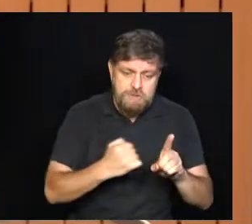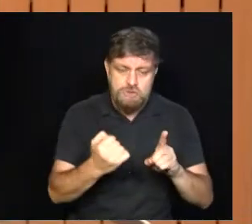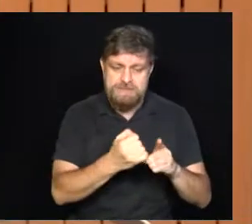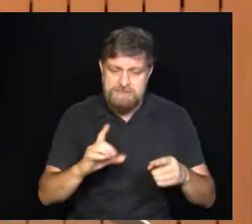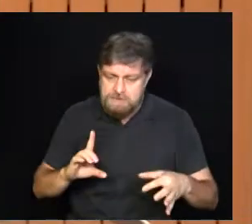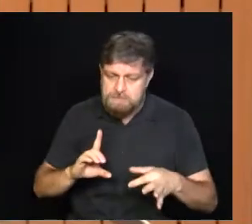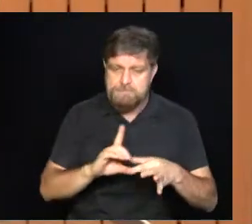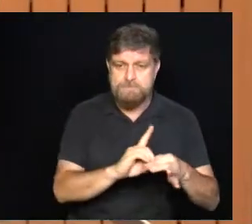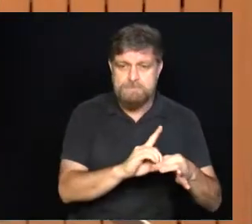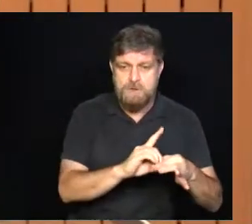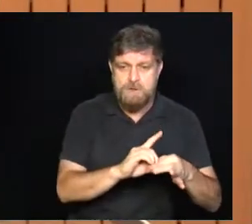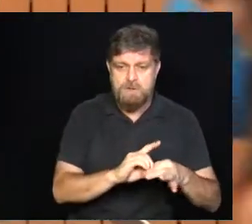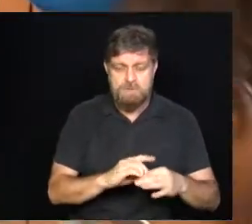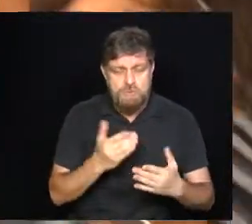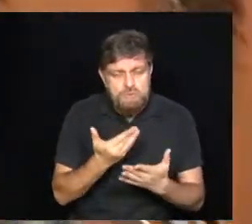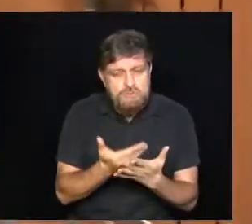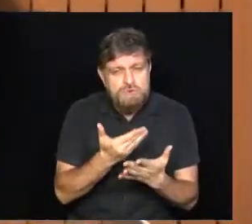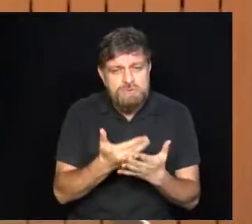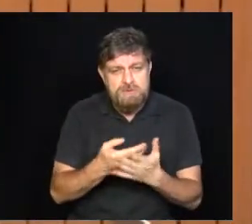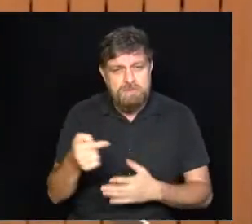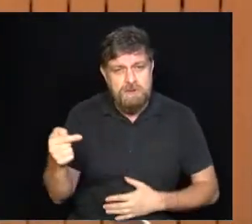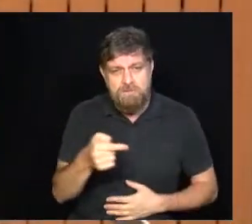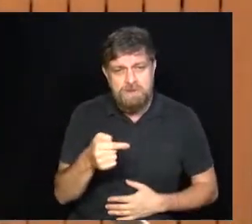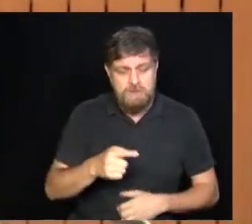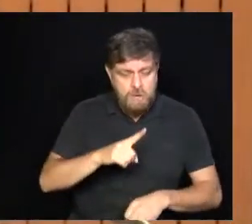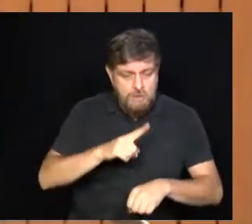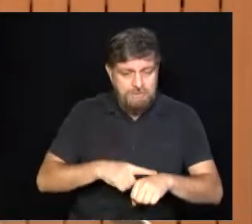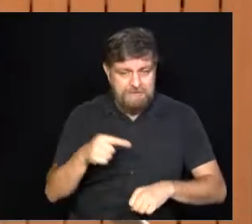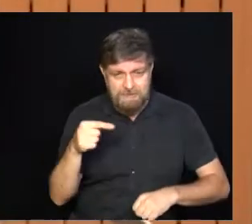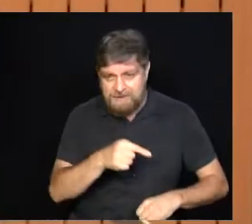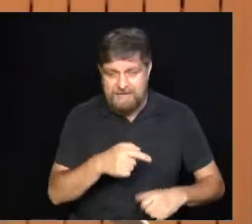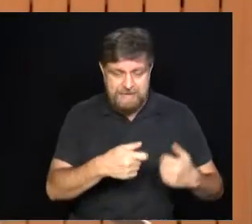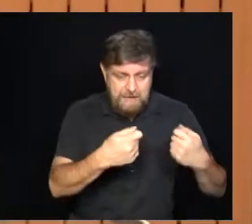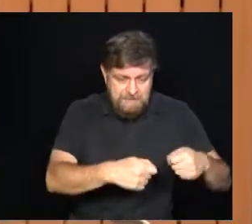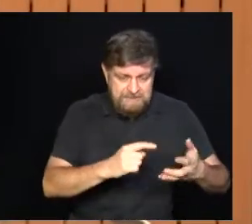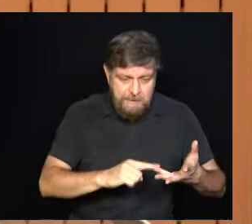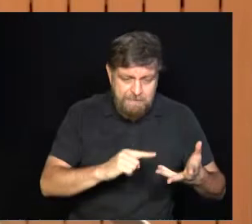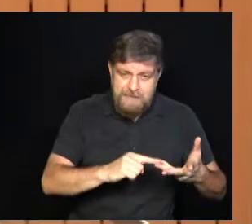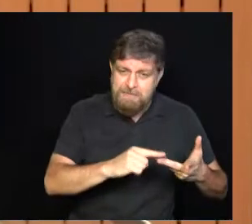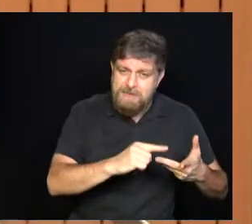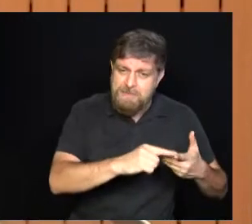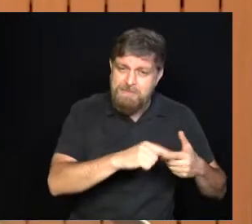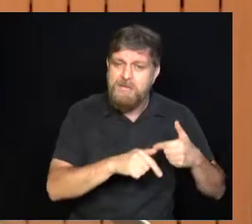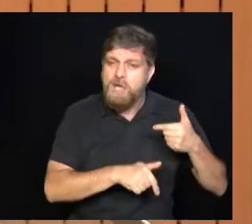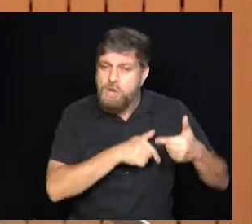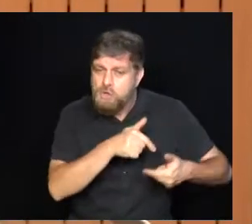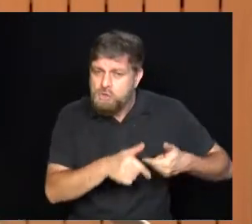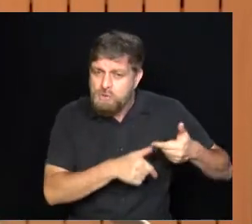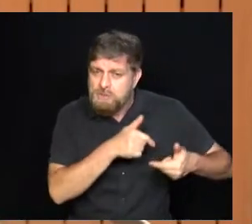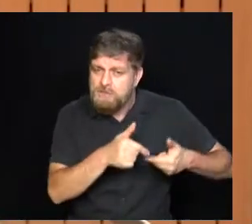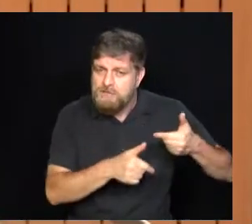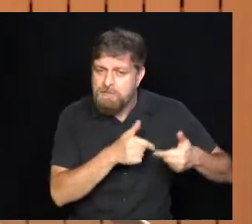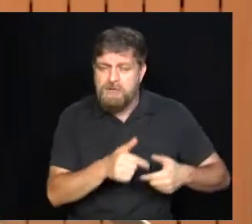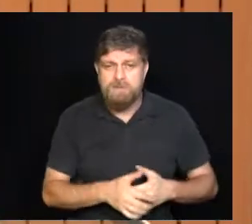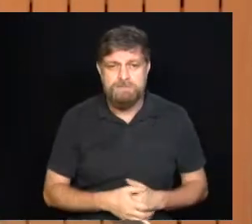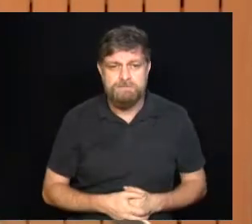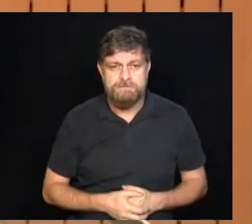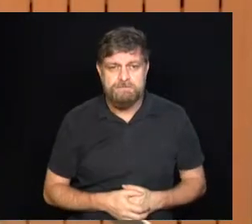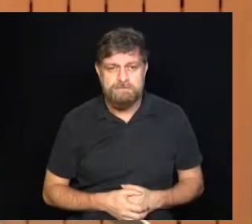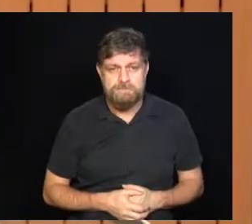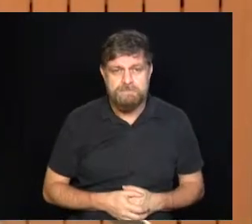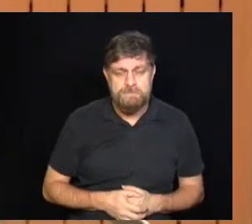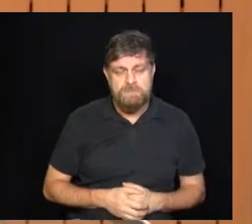da escolarização, no tempo em que ela demandar todo esse trabalho e todo esse investimento. Eu acho